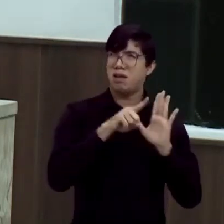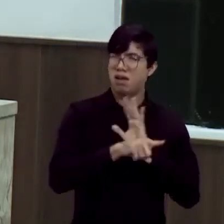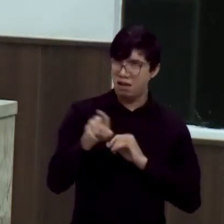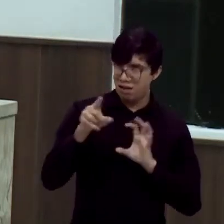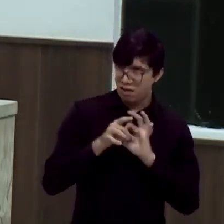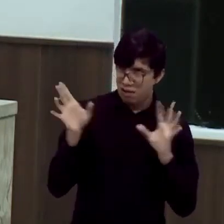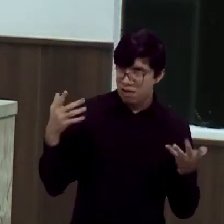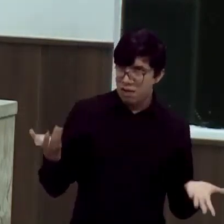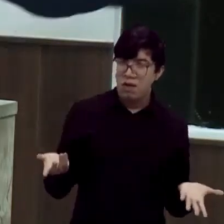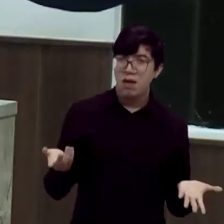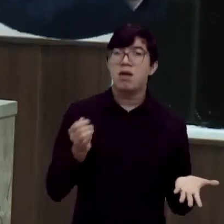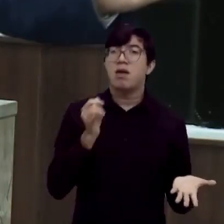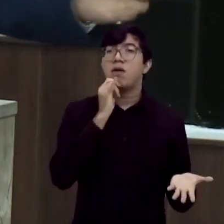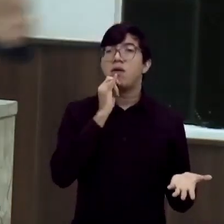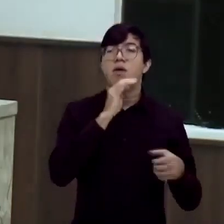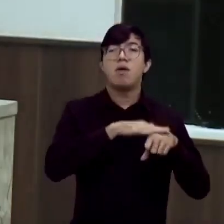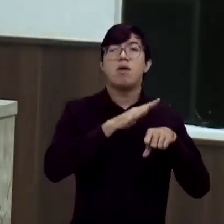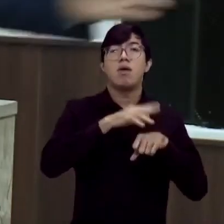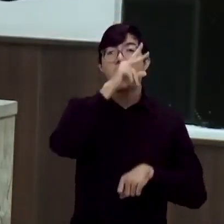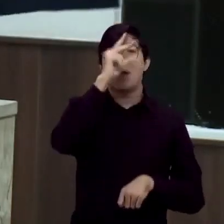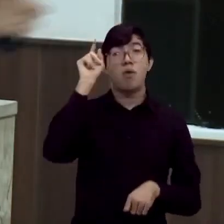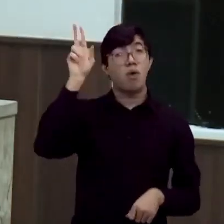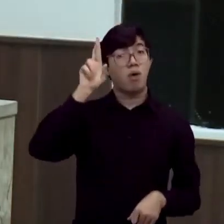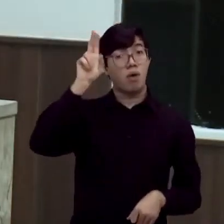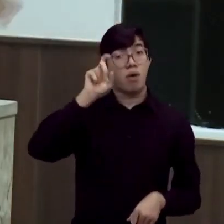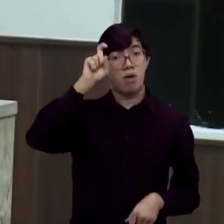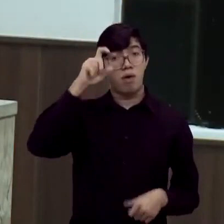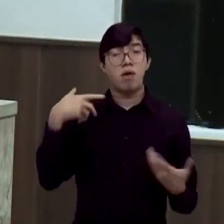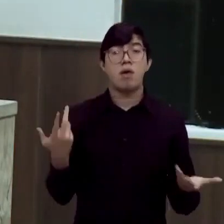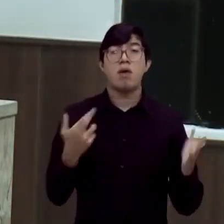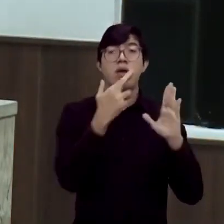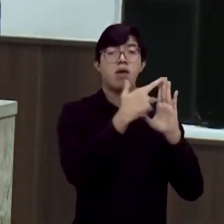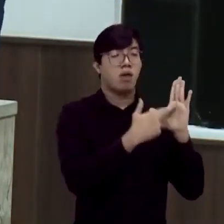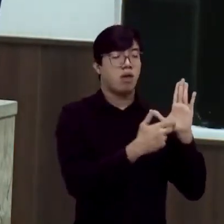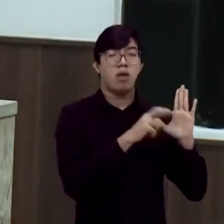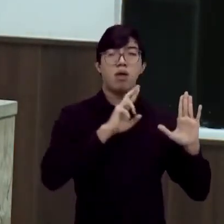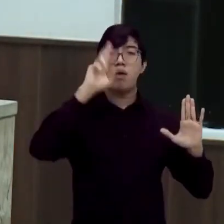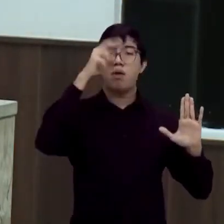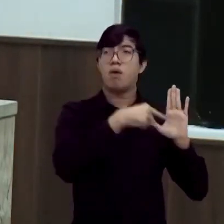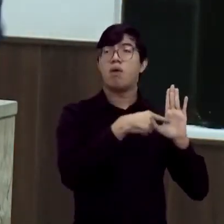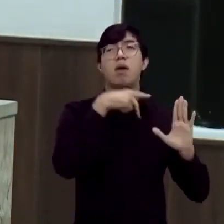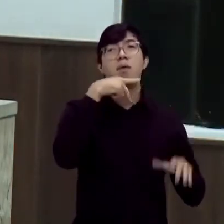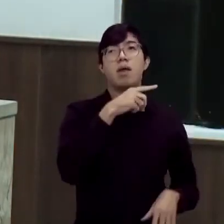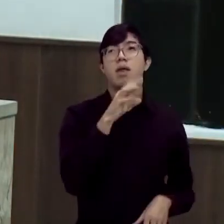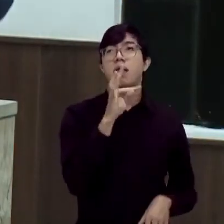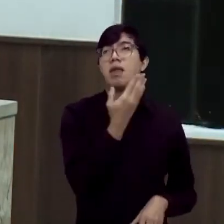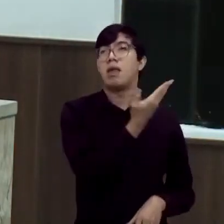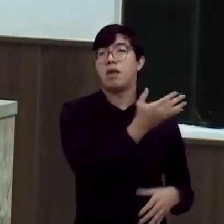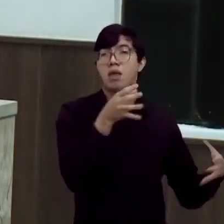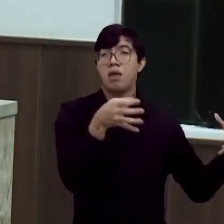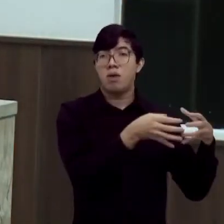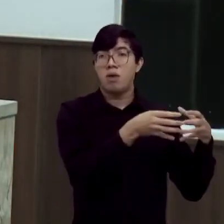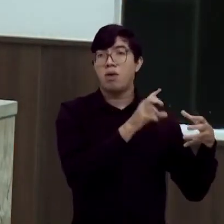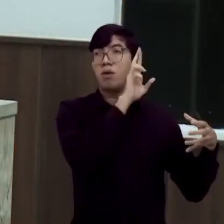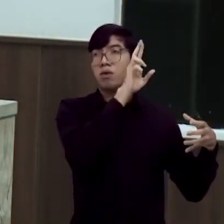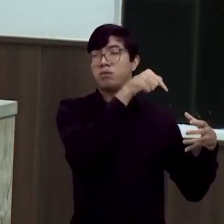a decisão, ou então institui logo esse diretório. É para acabar com esse diretório, acabou. Para que diretório, meu amigo doutor Vicente? Tem que ser igual a vossas excelências do